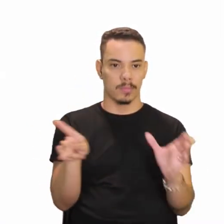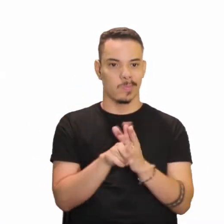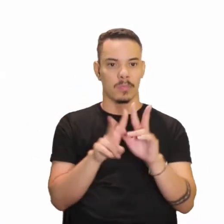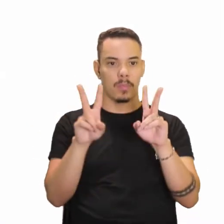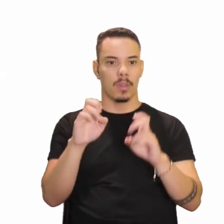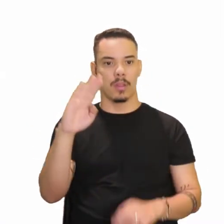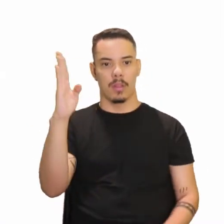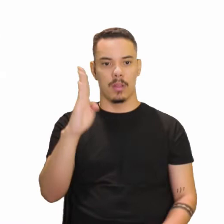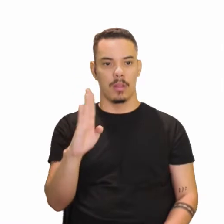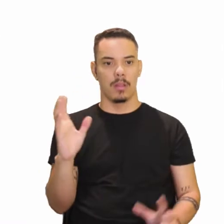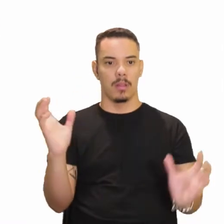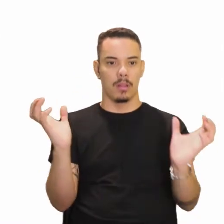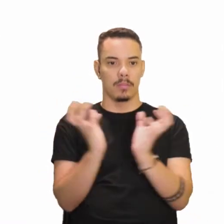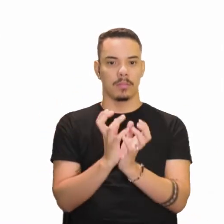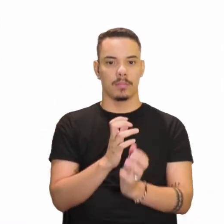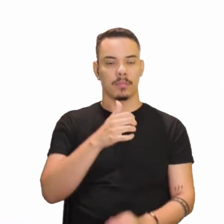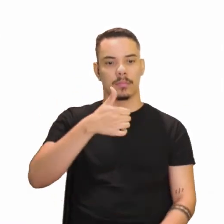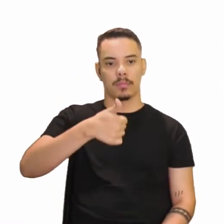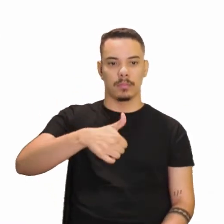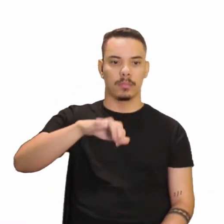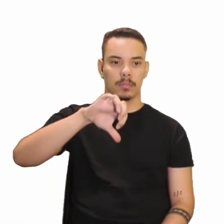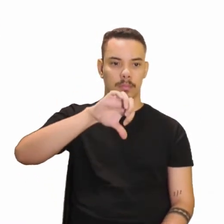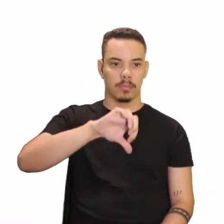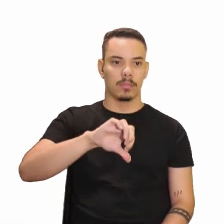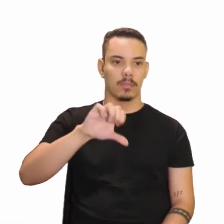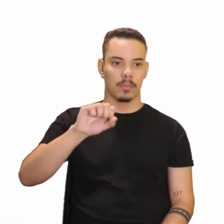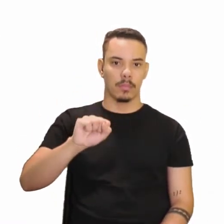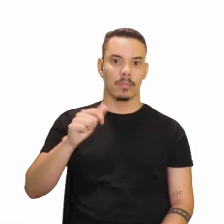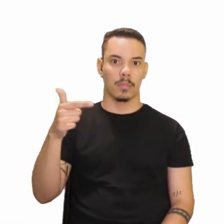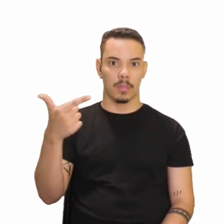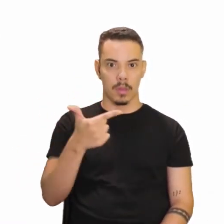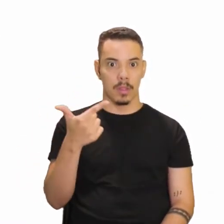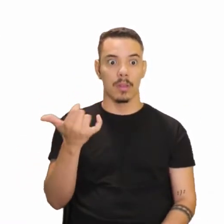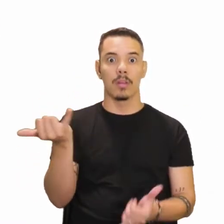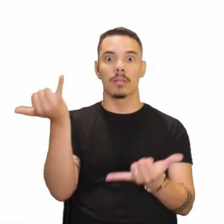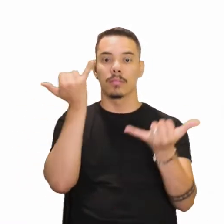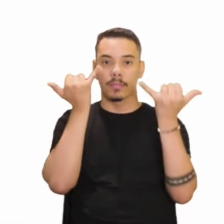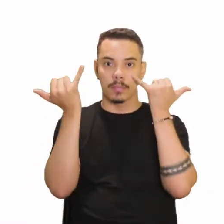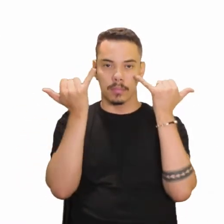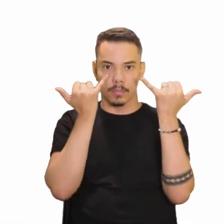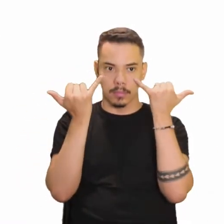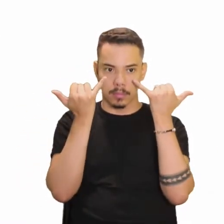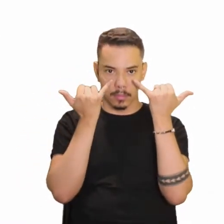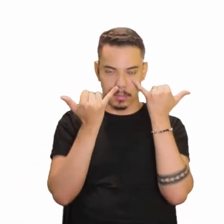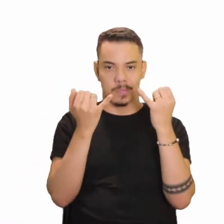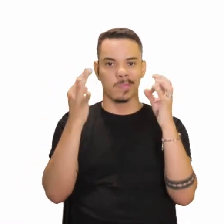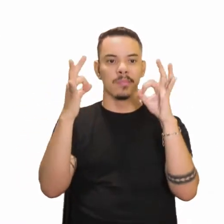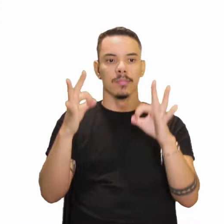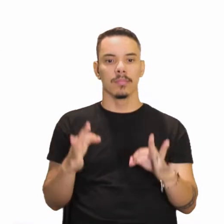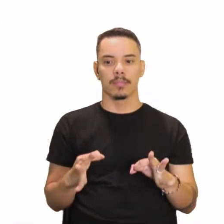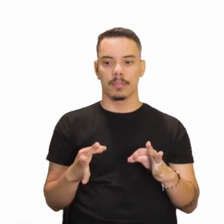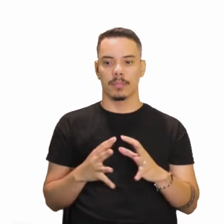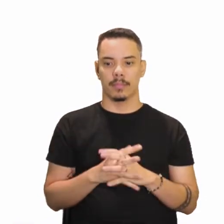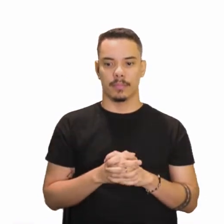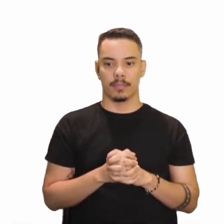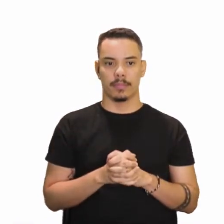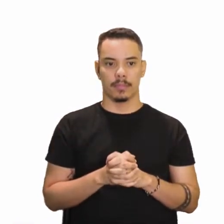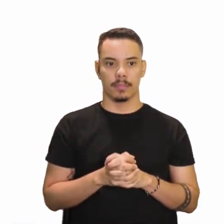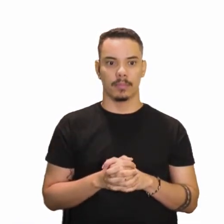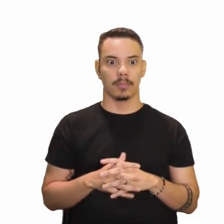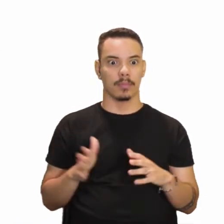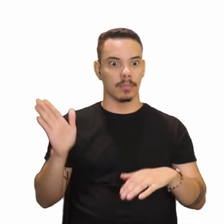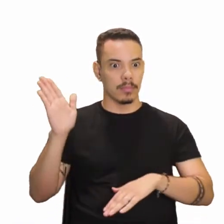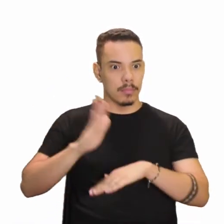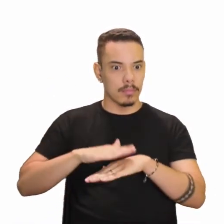o Brasil na Copa de 1982 ele tem informação tá para frente